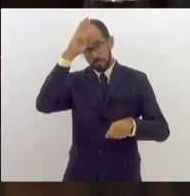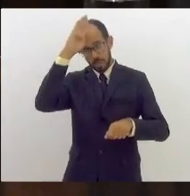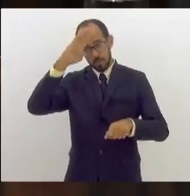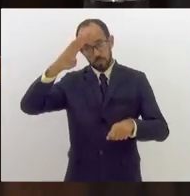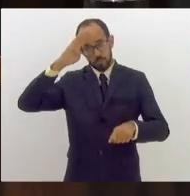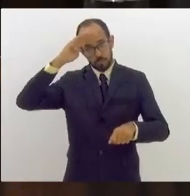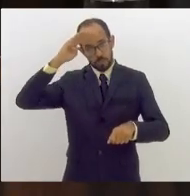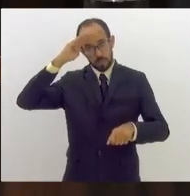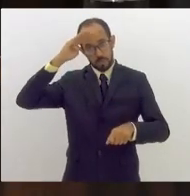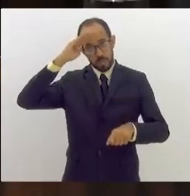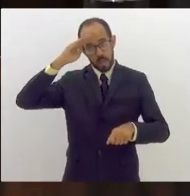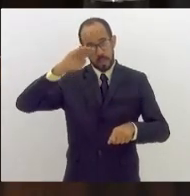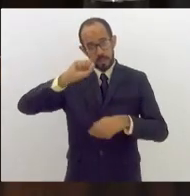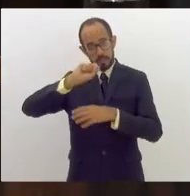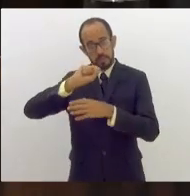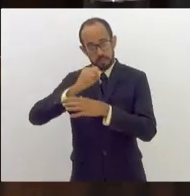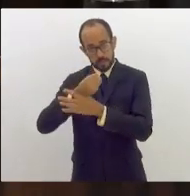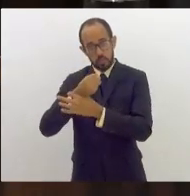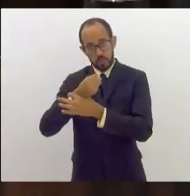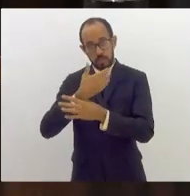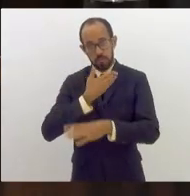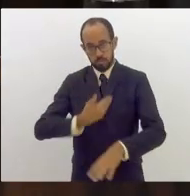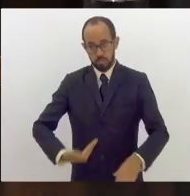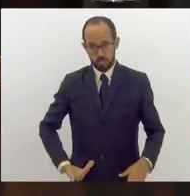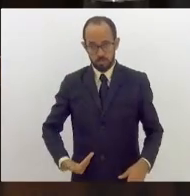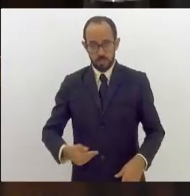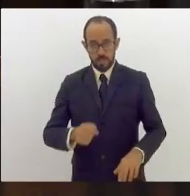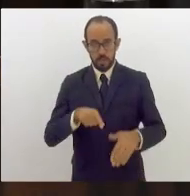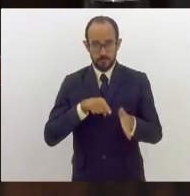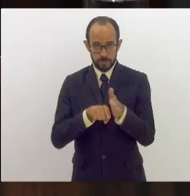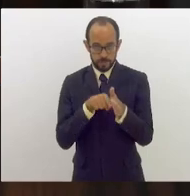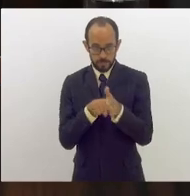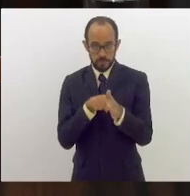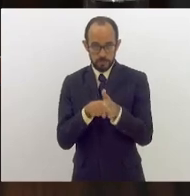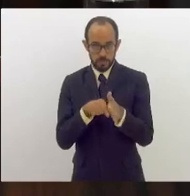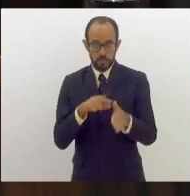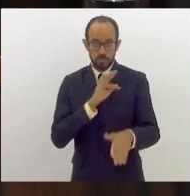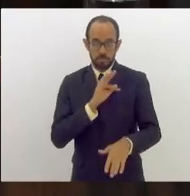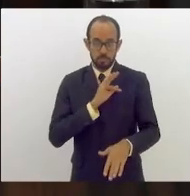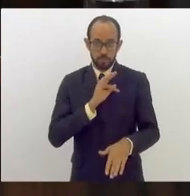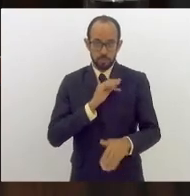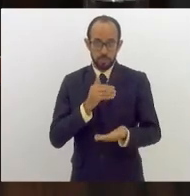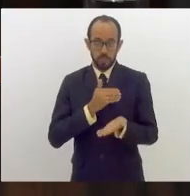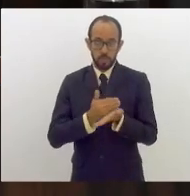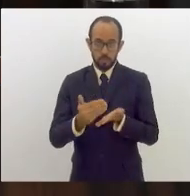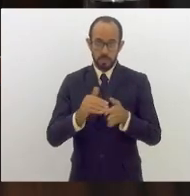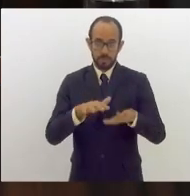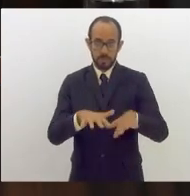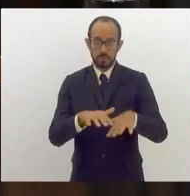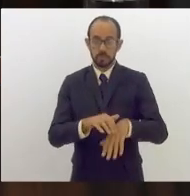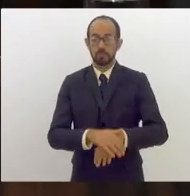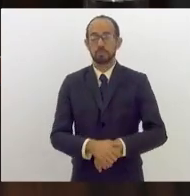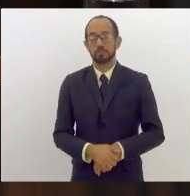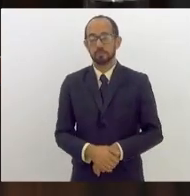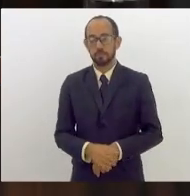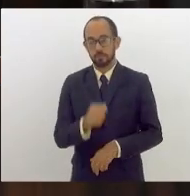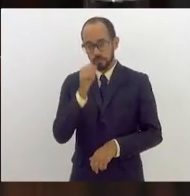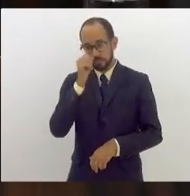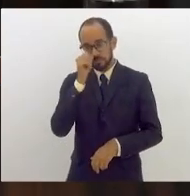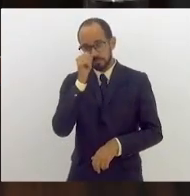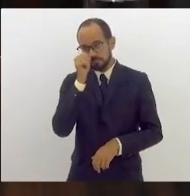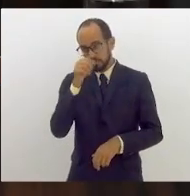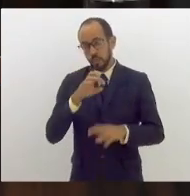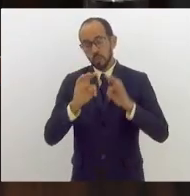da segurança pública e a investigação da polícia civil parte exatamente desse momento né e tudo